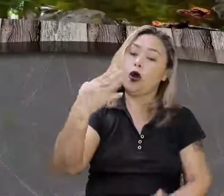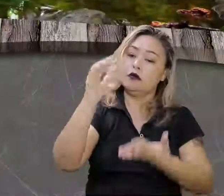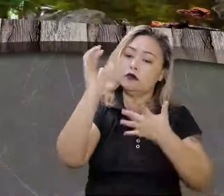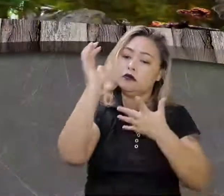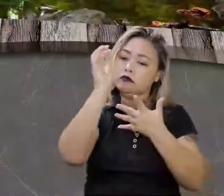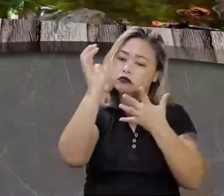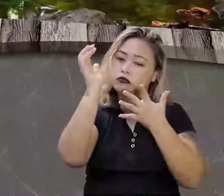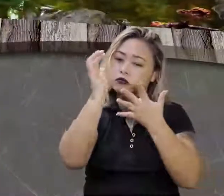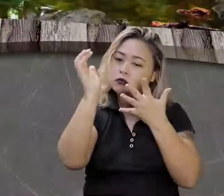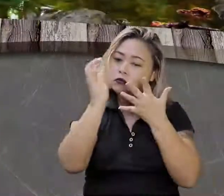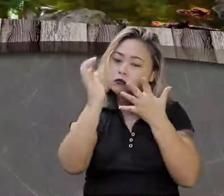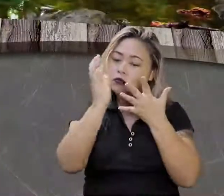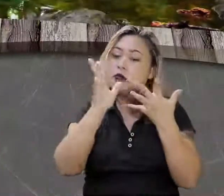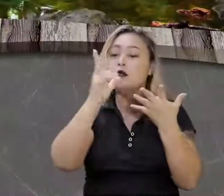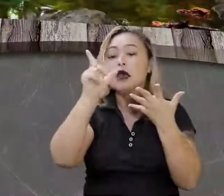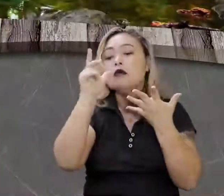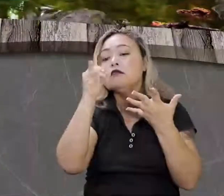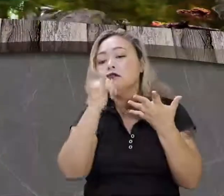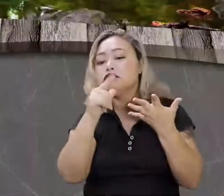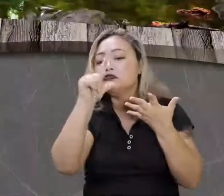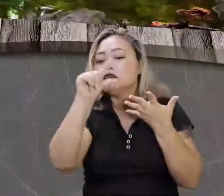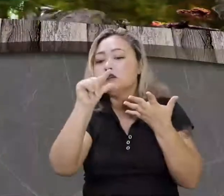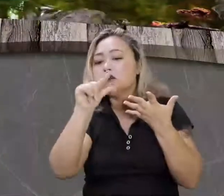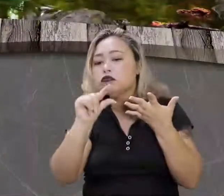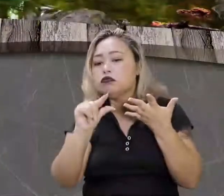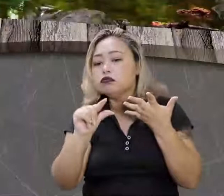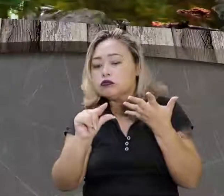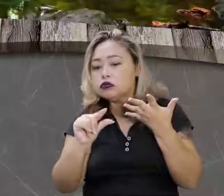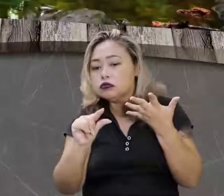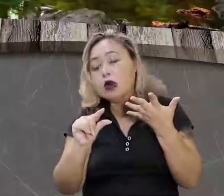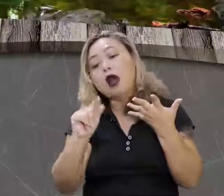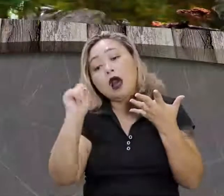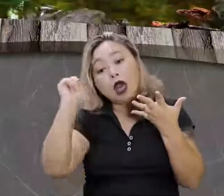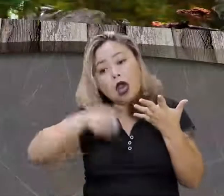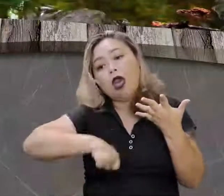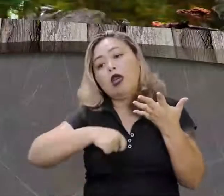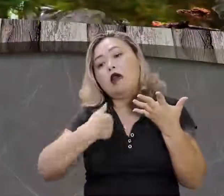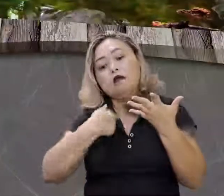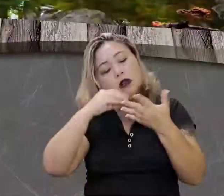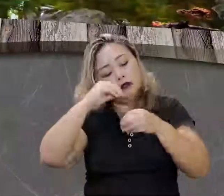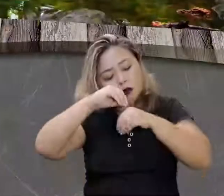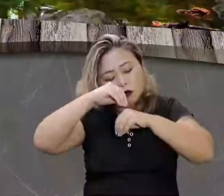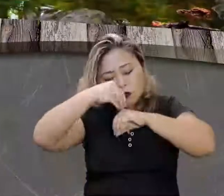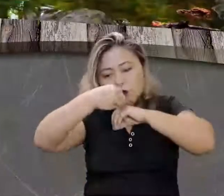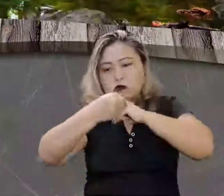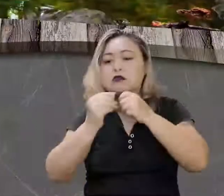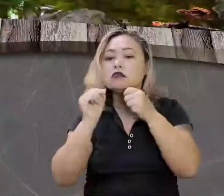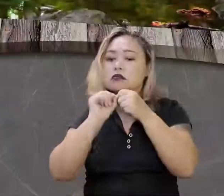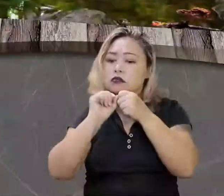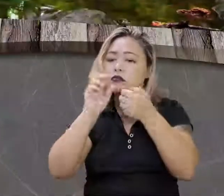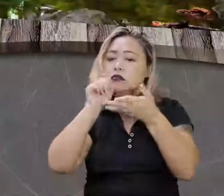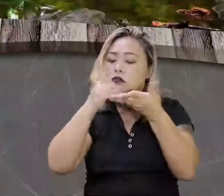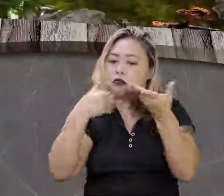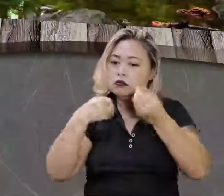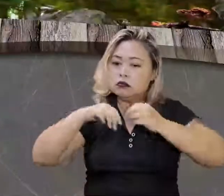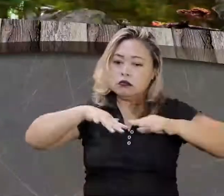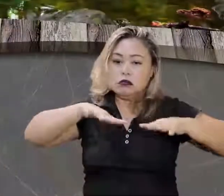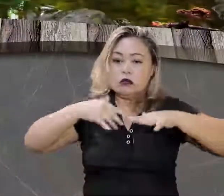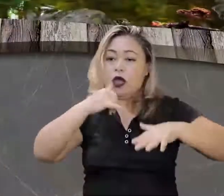onde a quantidade de energia é o suficiente ainda para que esse organismo realize suas